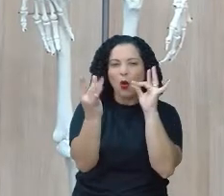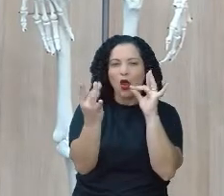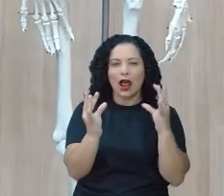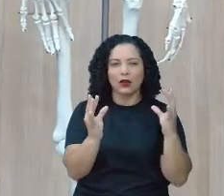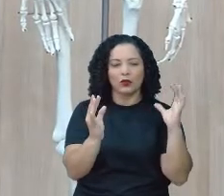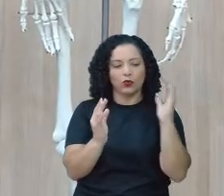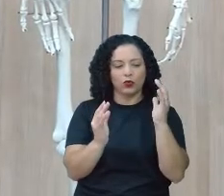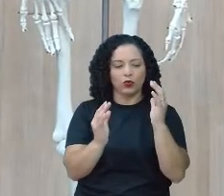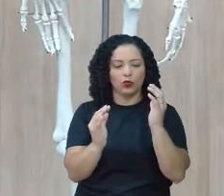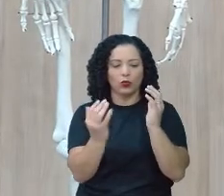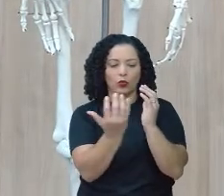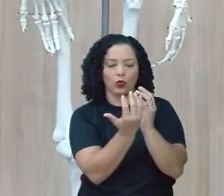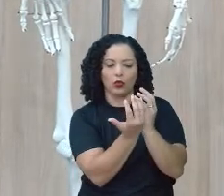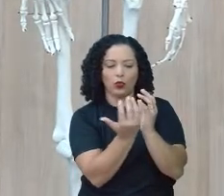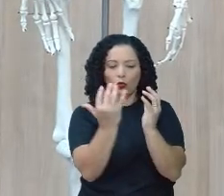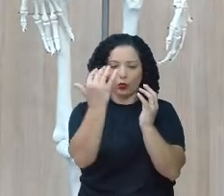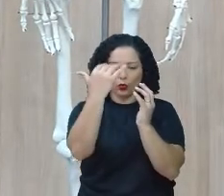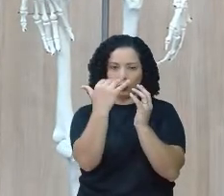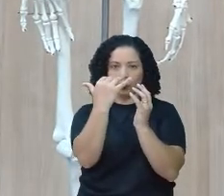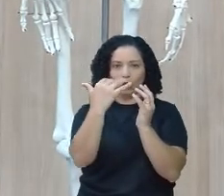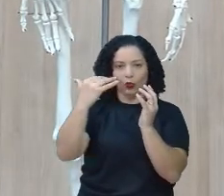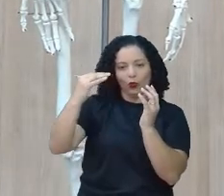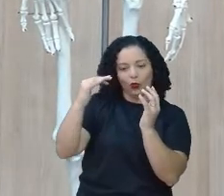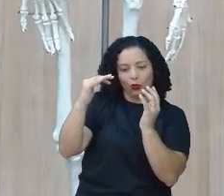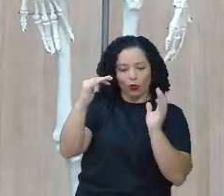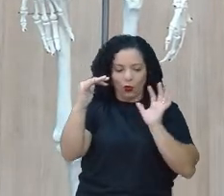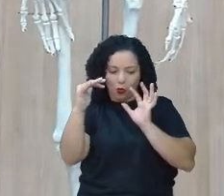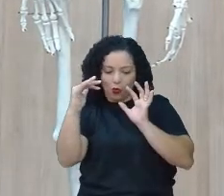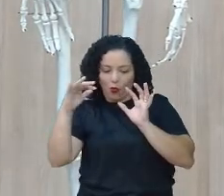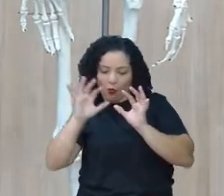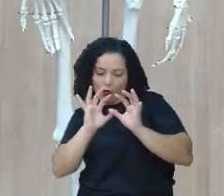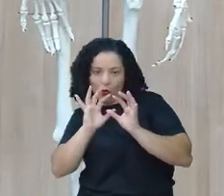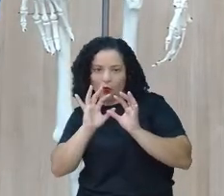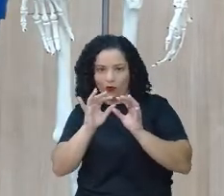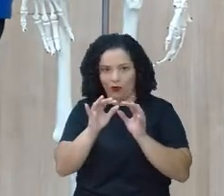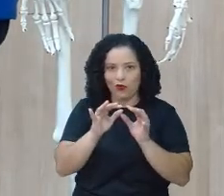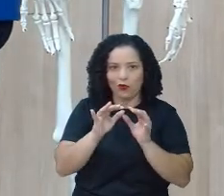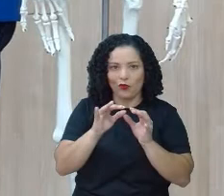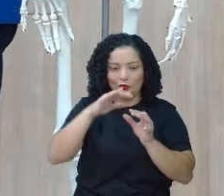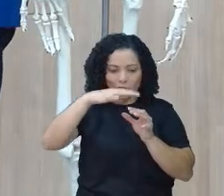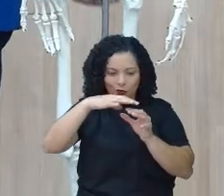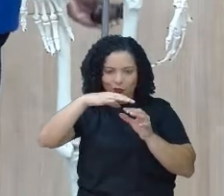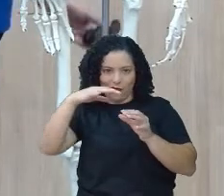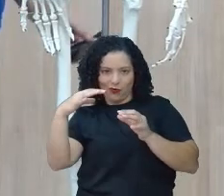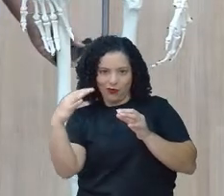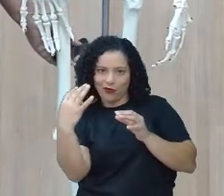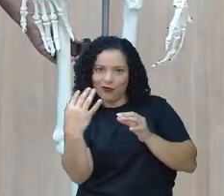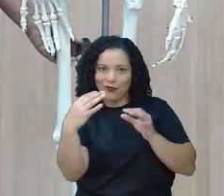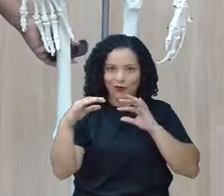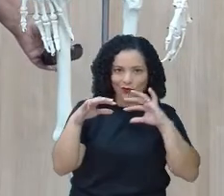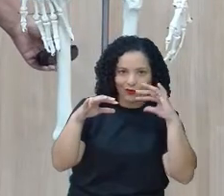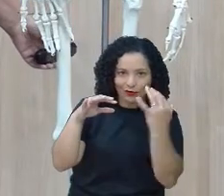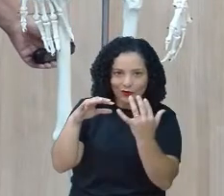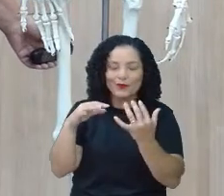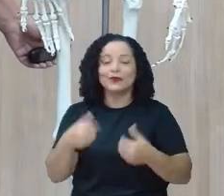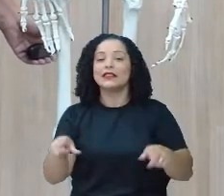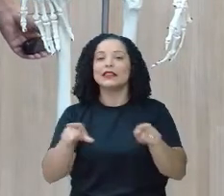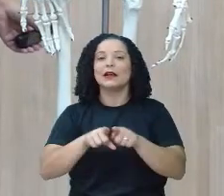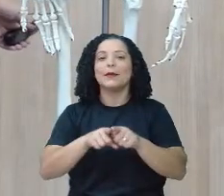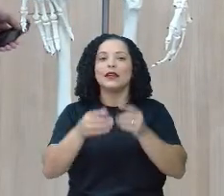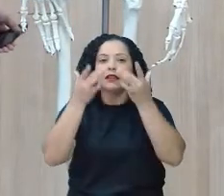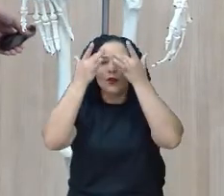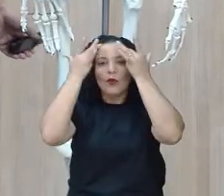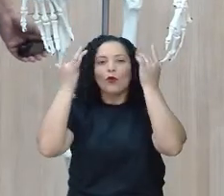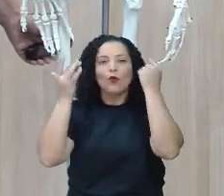pedacinhos. Depois a gente vai conhecer o nome deles. E vou trazer algumas curiosidades em relação aos ossos da face, que são ossos também